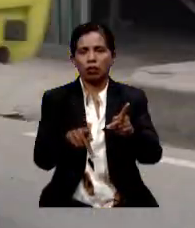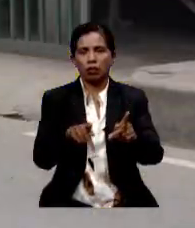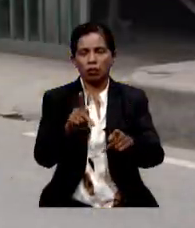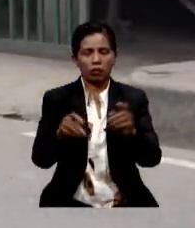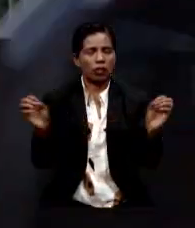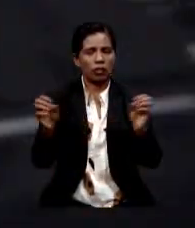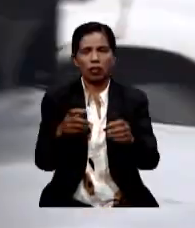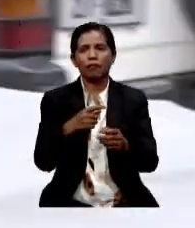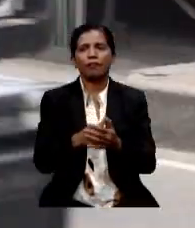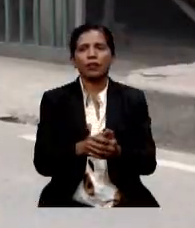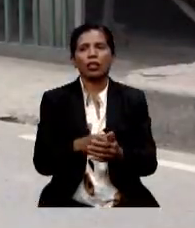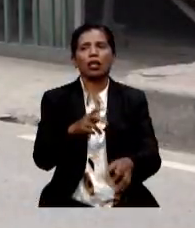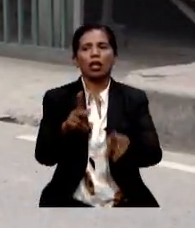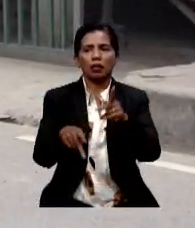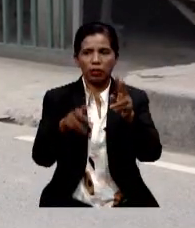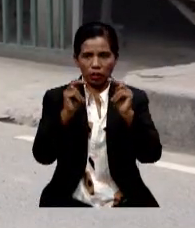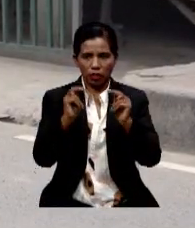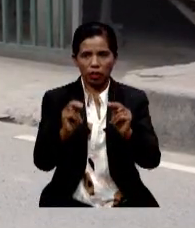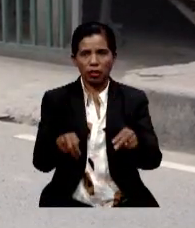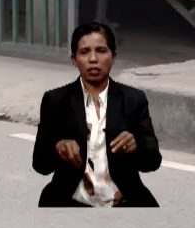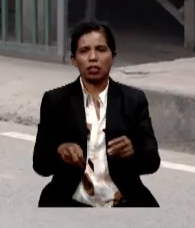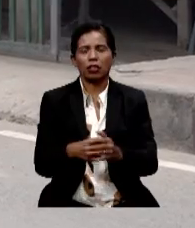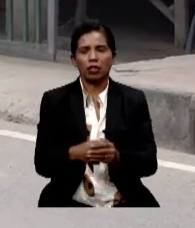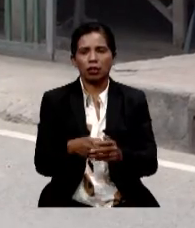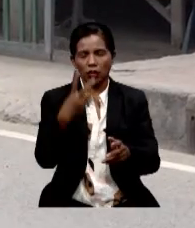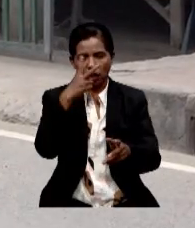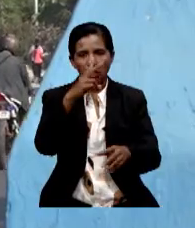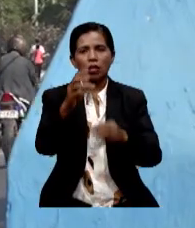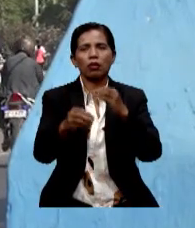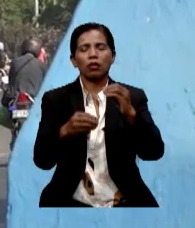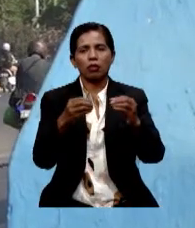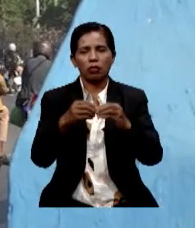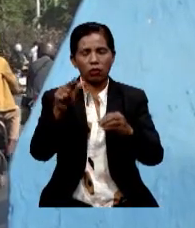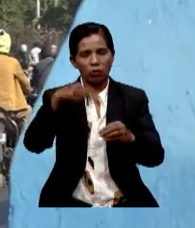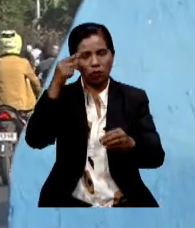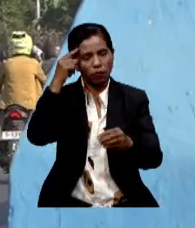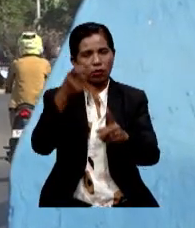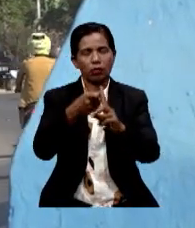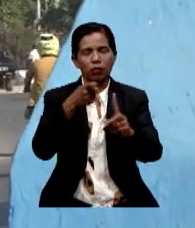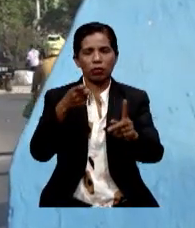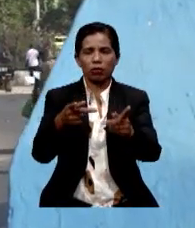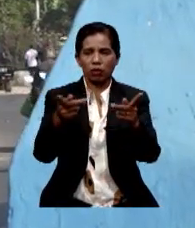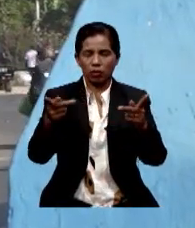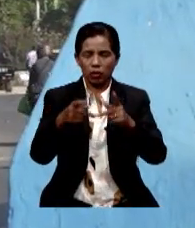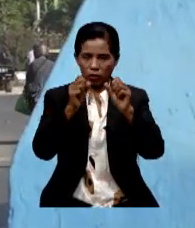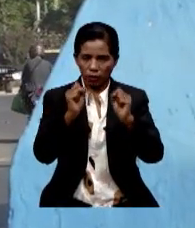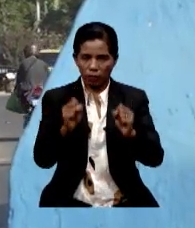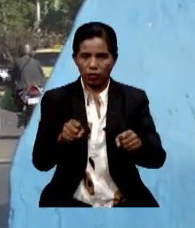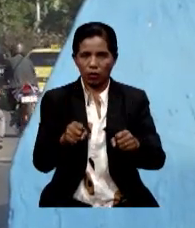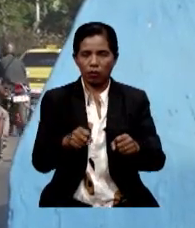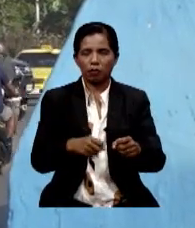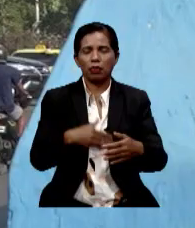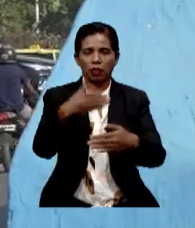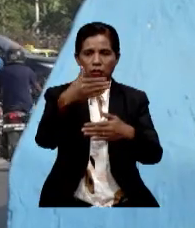lahatang maybe ema sernet en ser halo kontrato arrendamento ho governo li hosteres populare tamba ho dinune bela